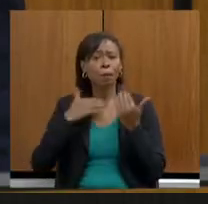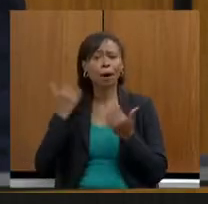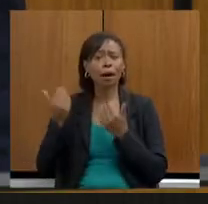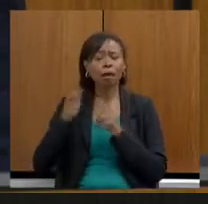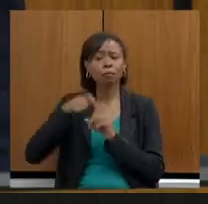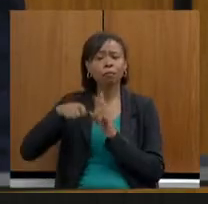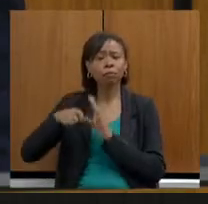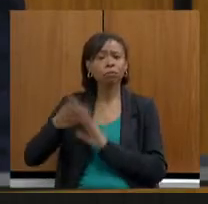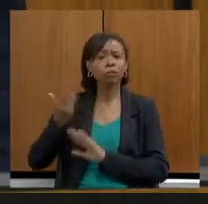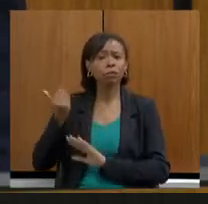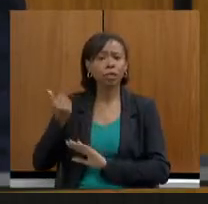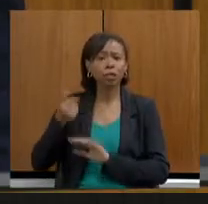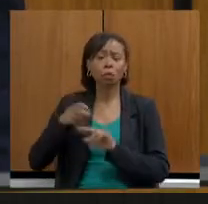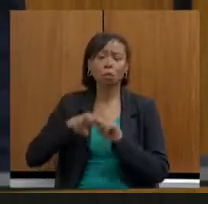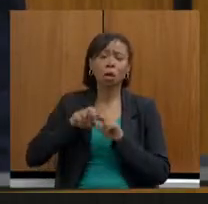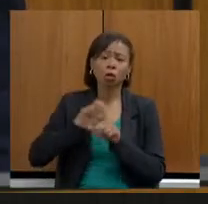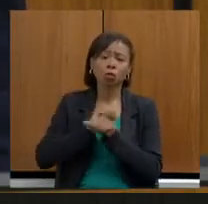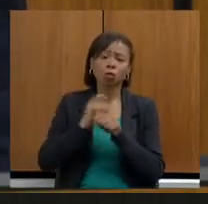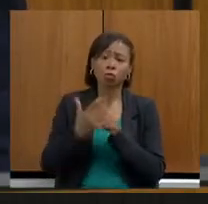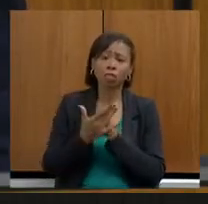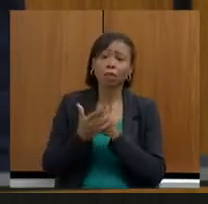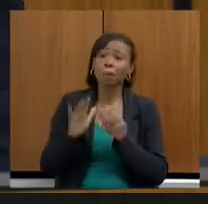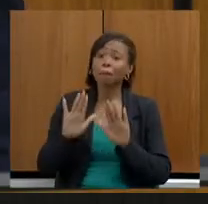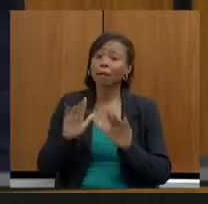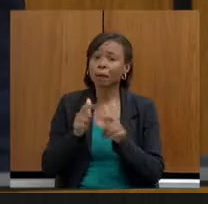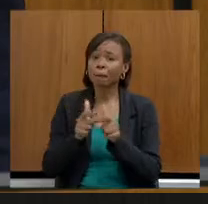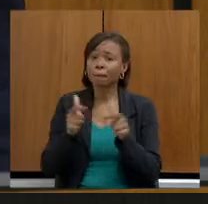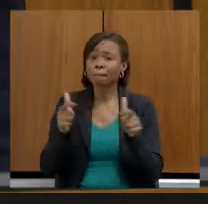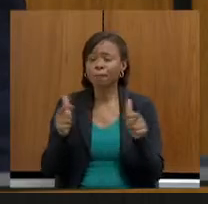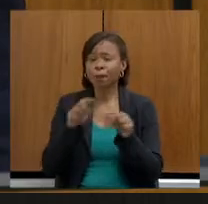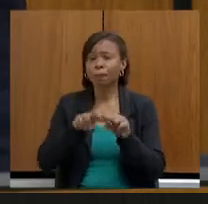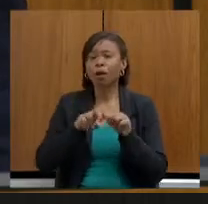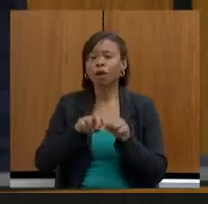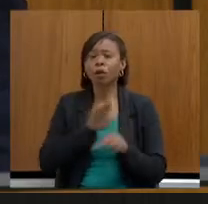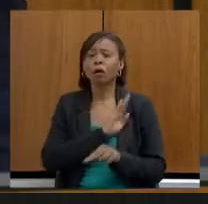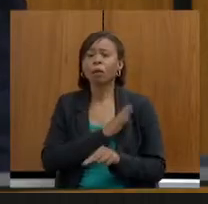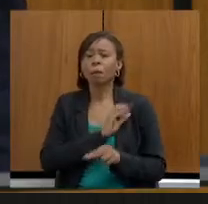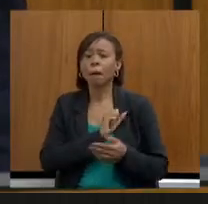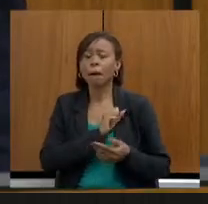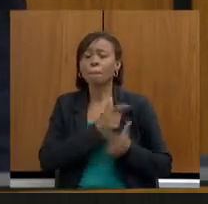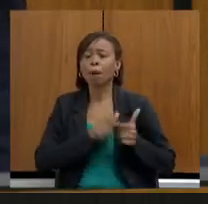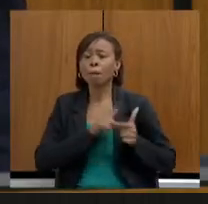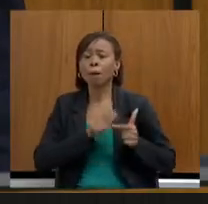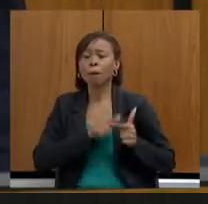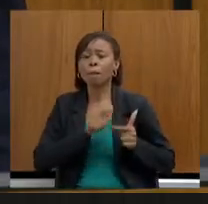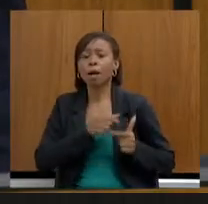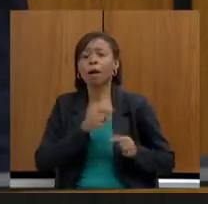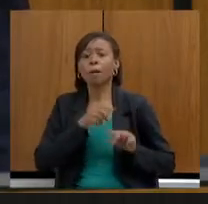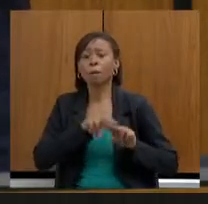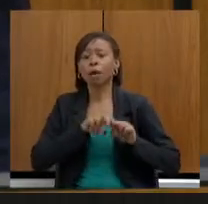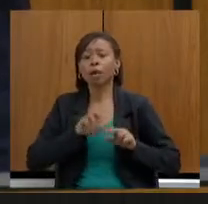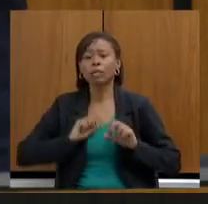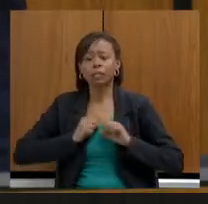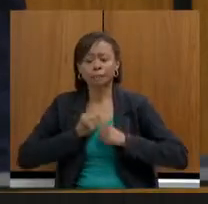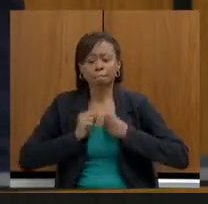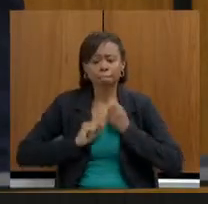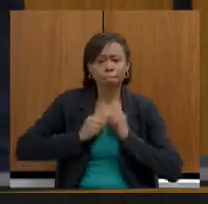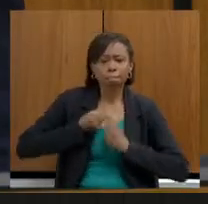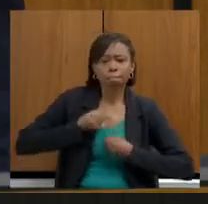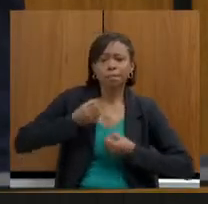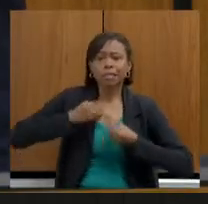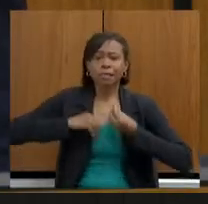meses algumas pela corrigir mas a maioria por problemas cardíacos agravados pela ansiedade e